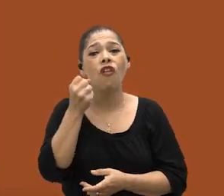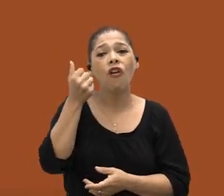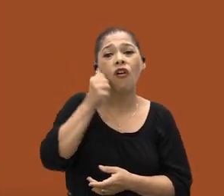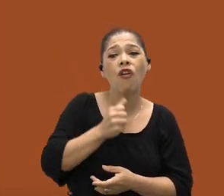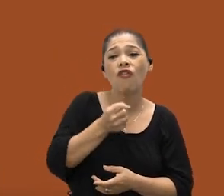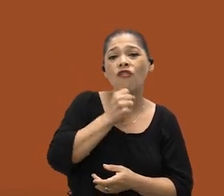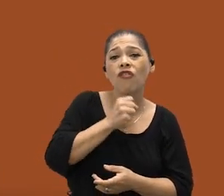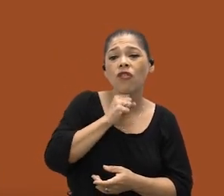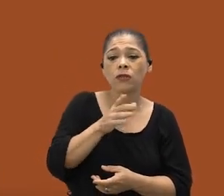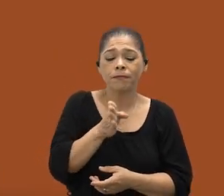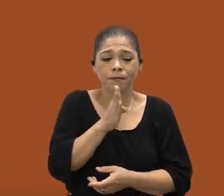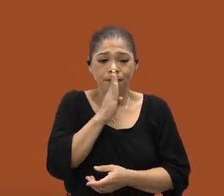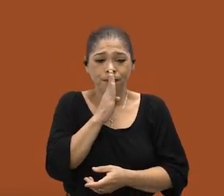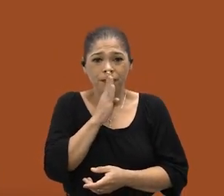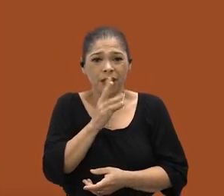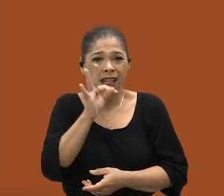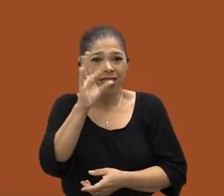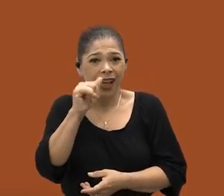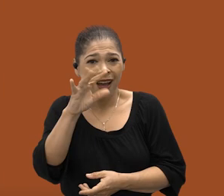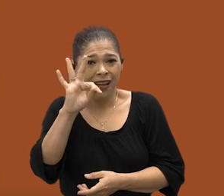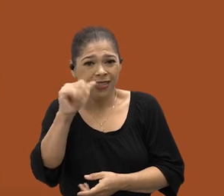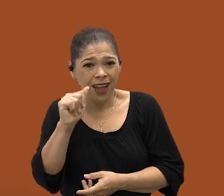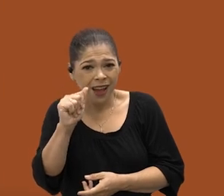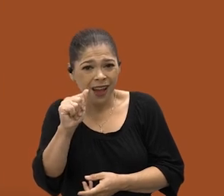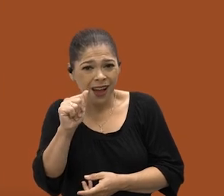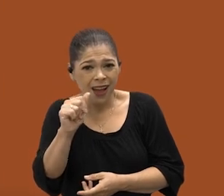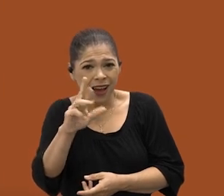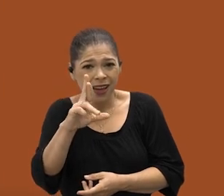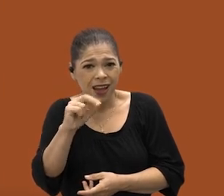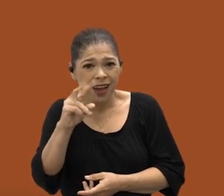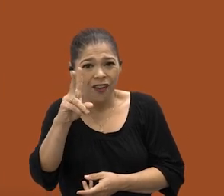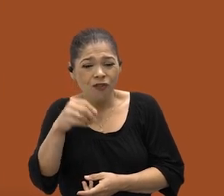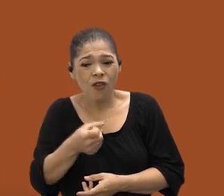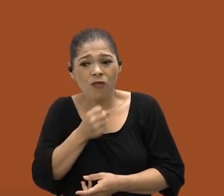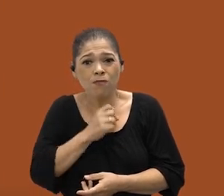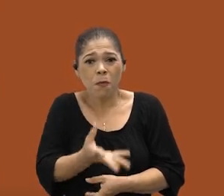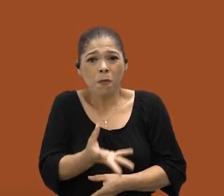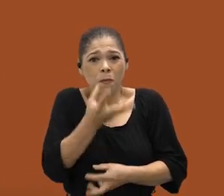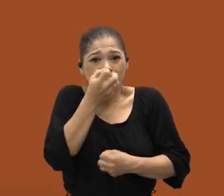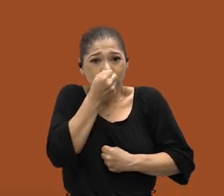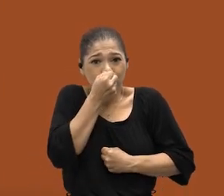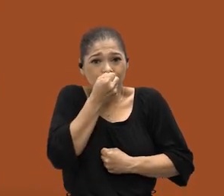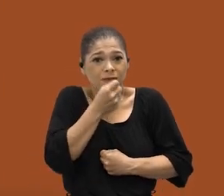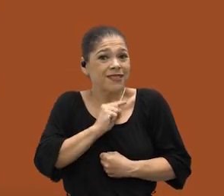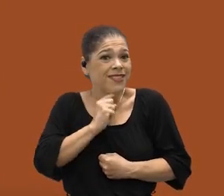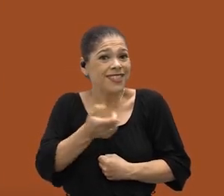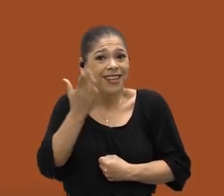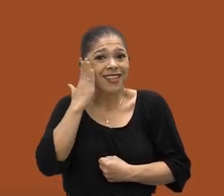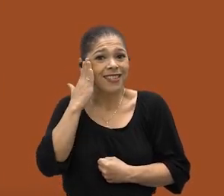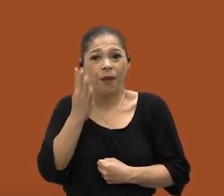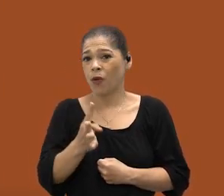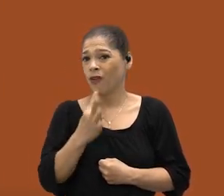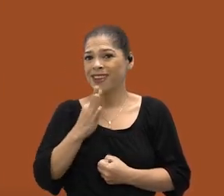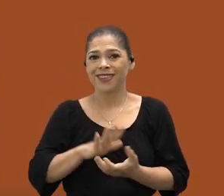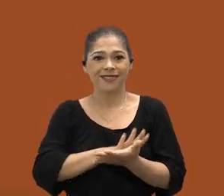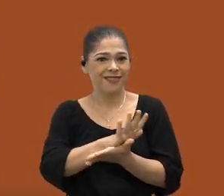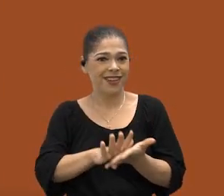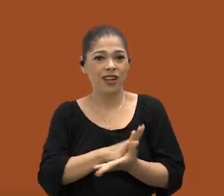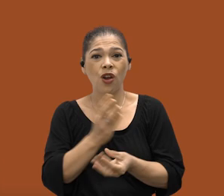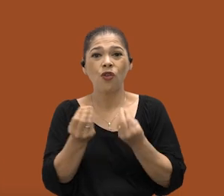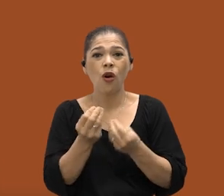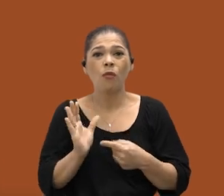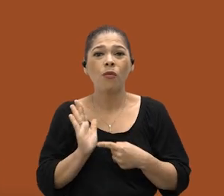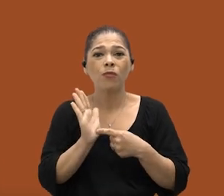já começa o silêncio quando eu chego no tataravô tataravó aí é silêncio com certeza ou seja como